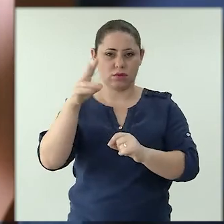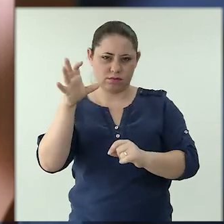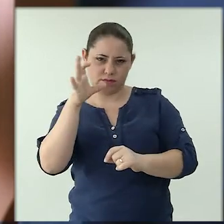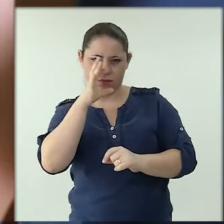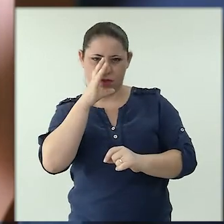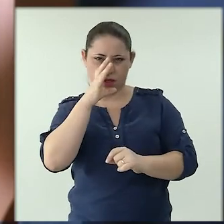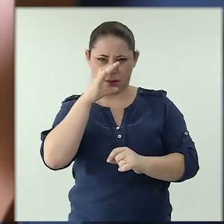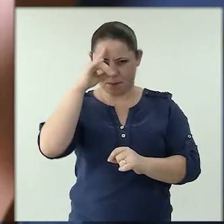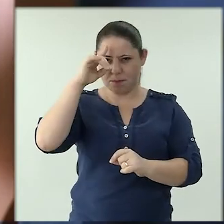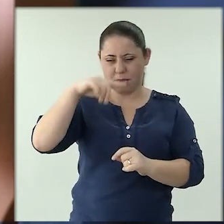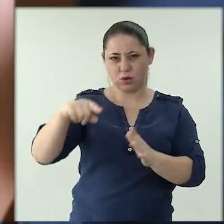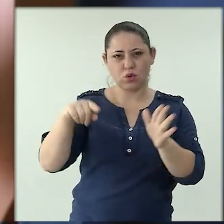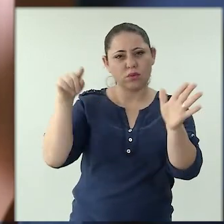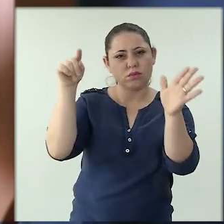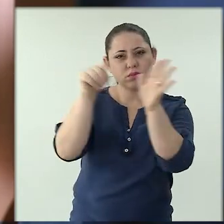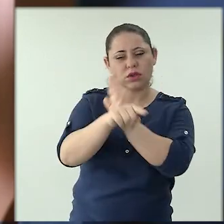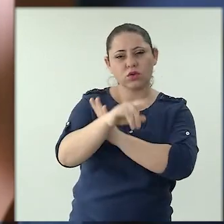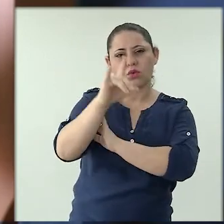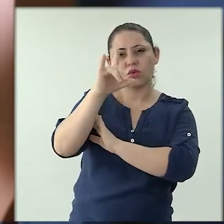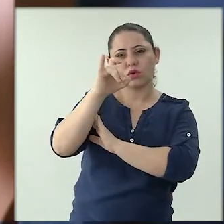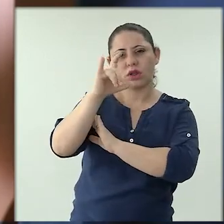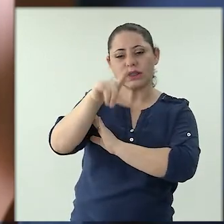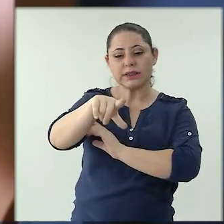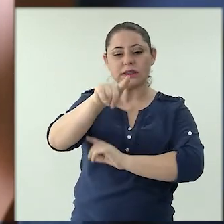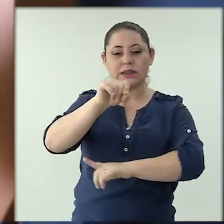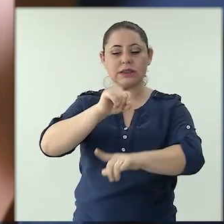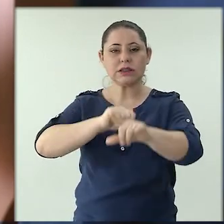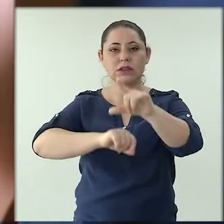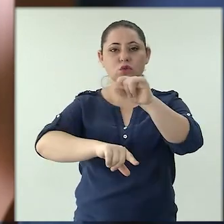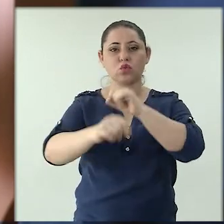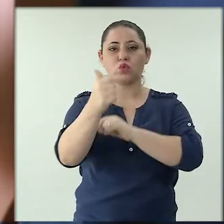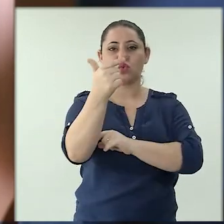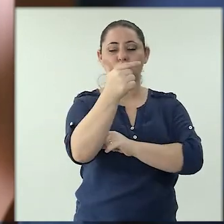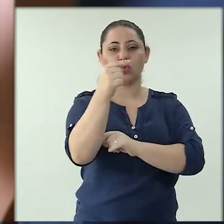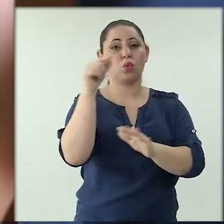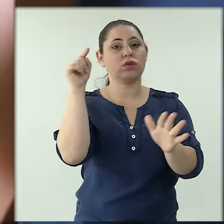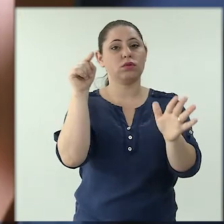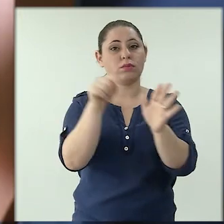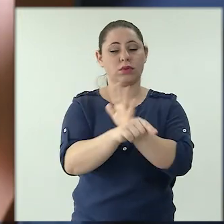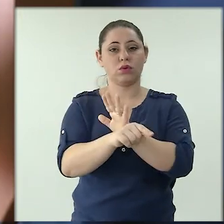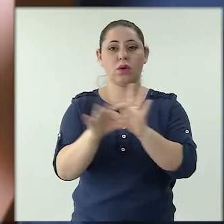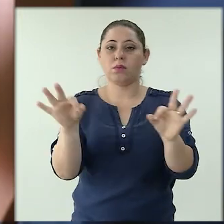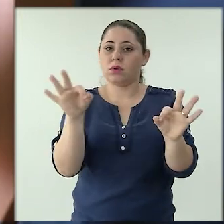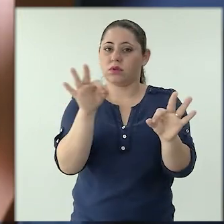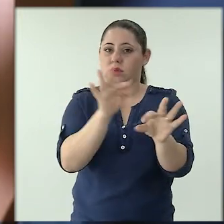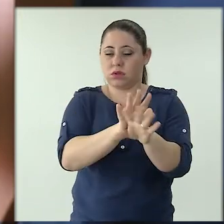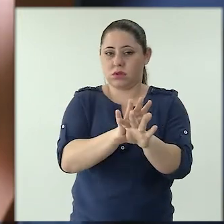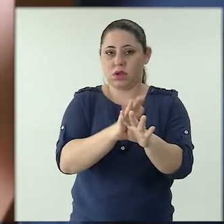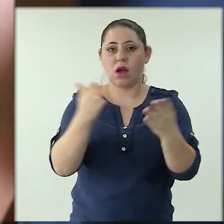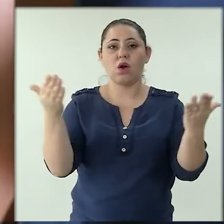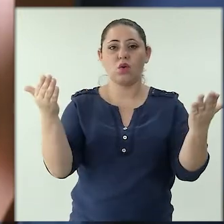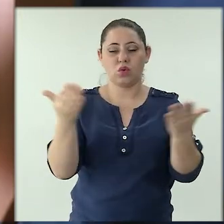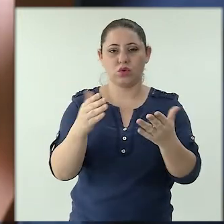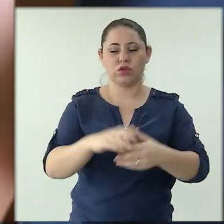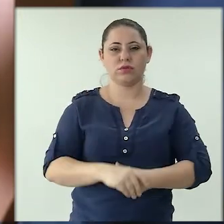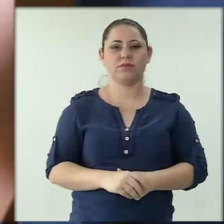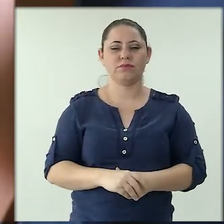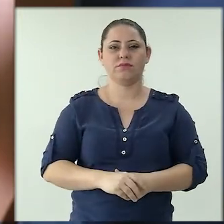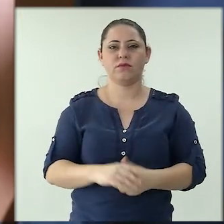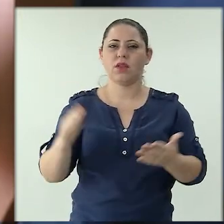que está assistindo aí, você mandou alguma pergunta pelo Instagram e a gente selecionou 2 perguntas aqui para encerrar o nosso programa de